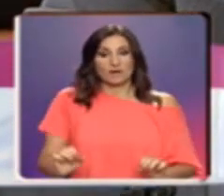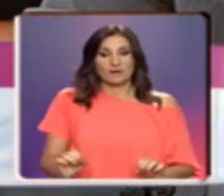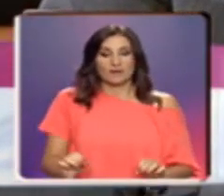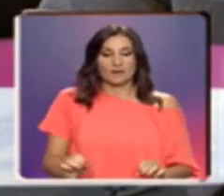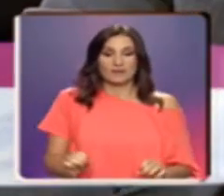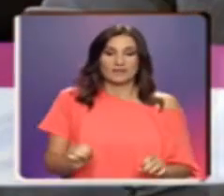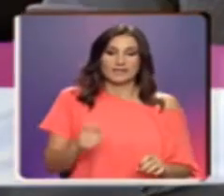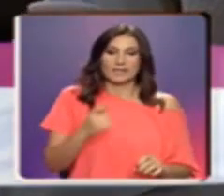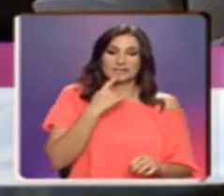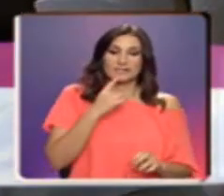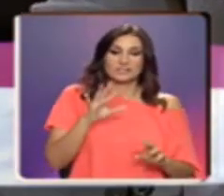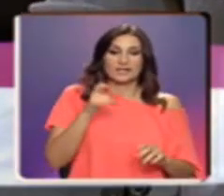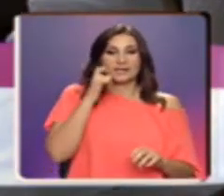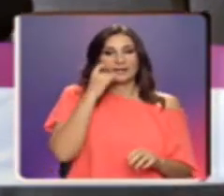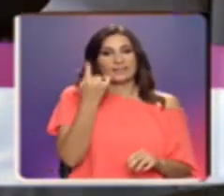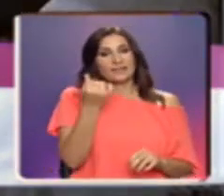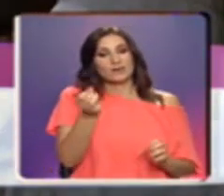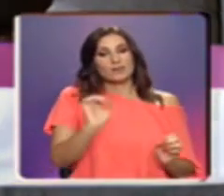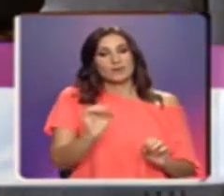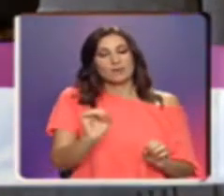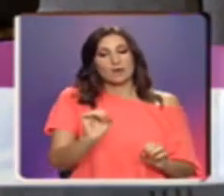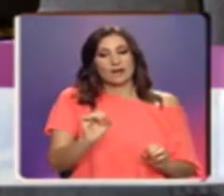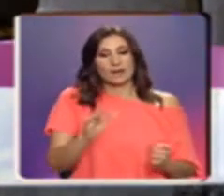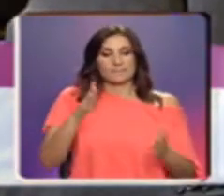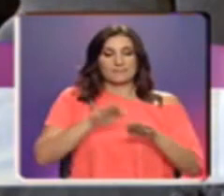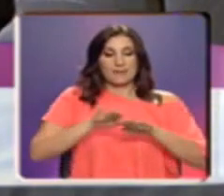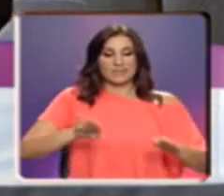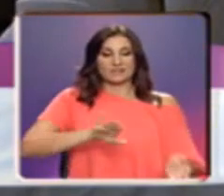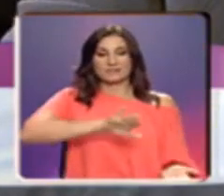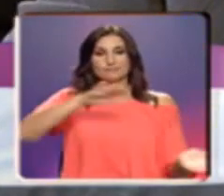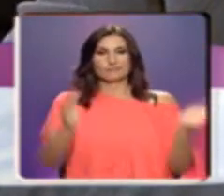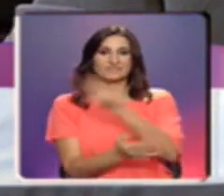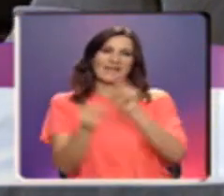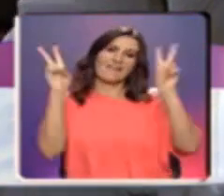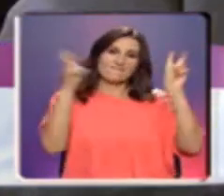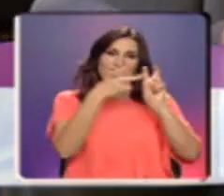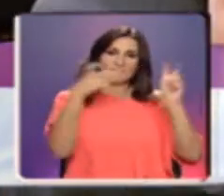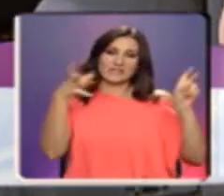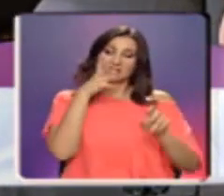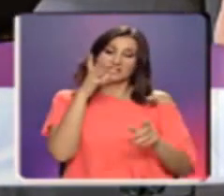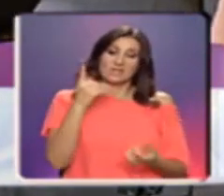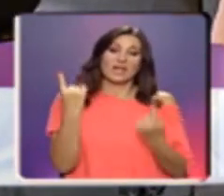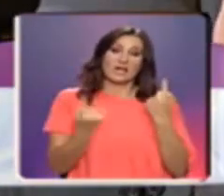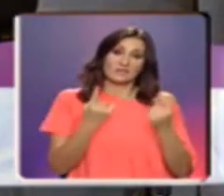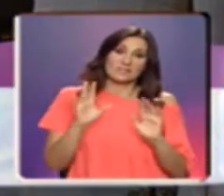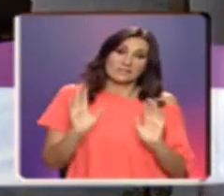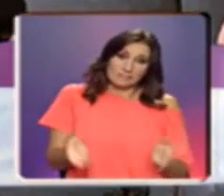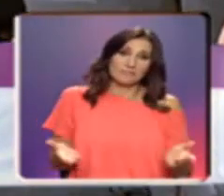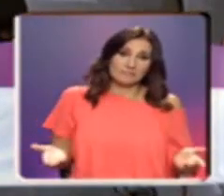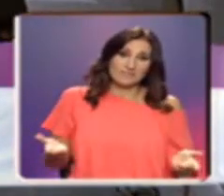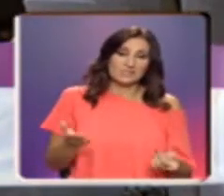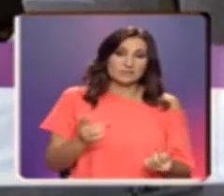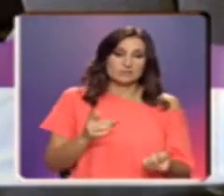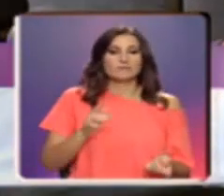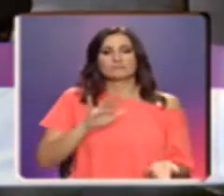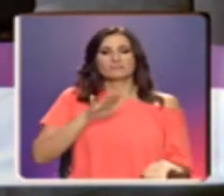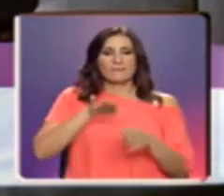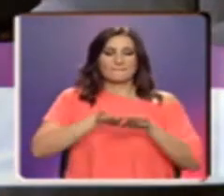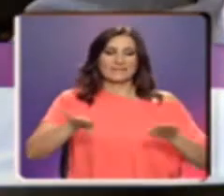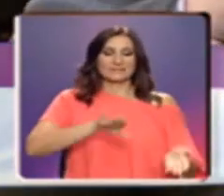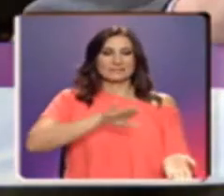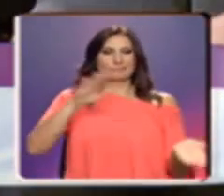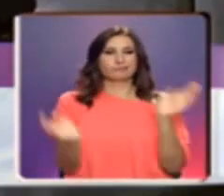na gíria, quem não tem dinheiro vira à mesa. E muitas vezes tive que virar à mesa, o que dá um aspecto de, ah